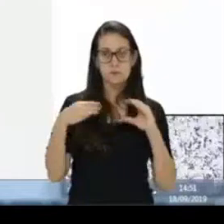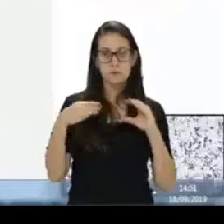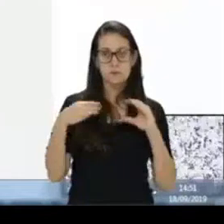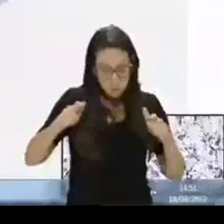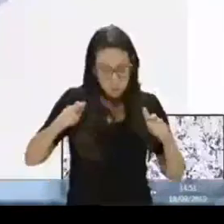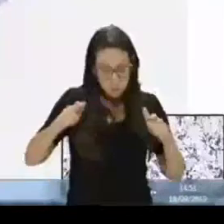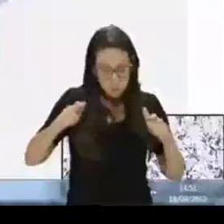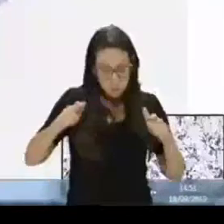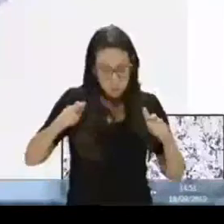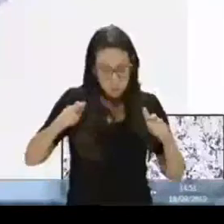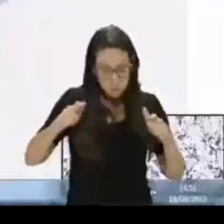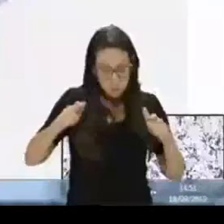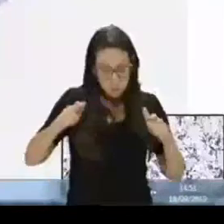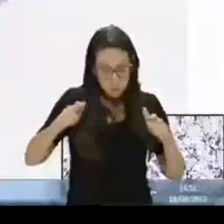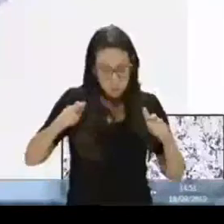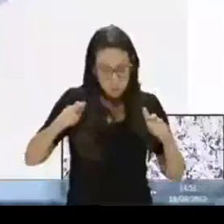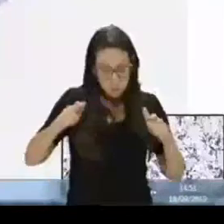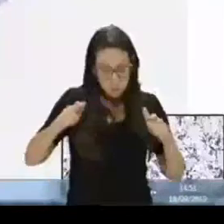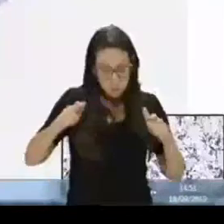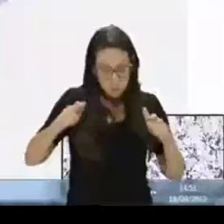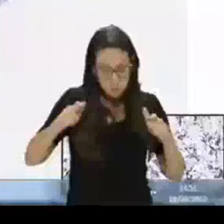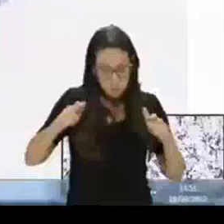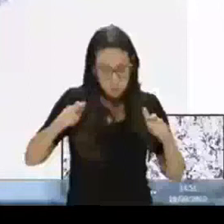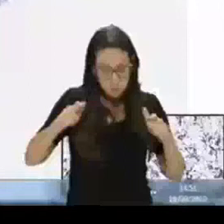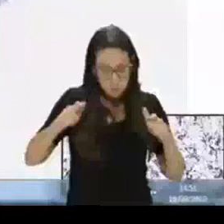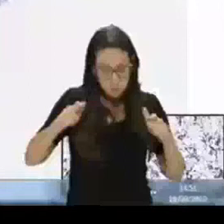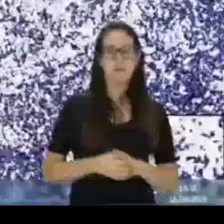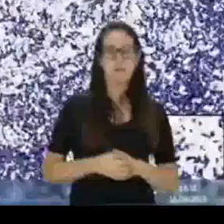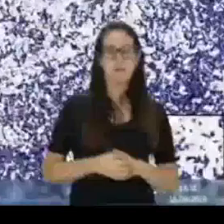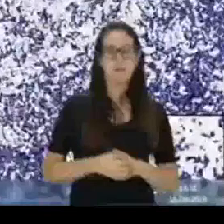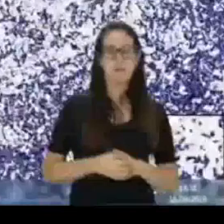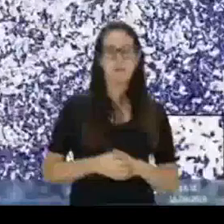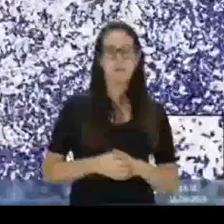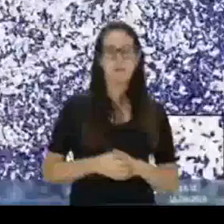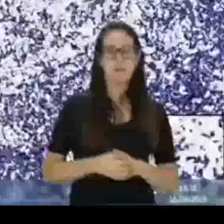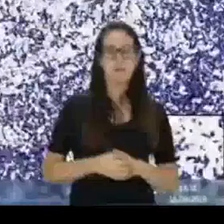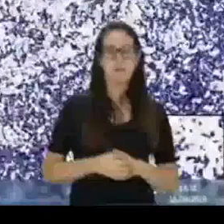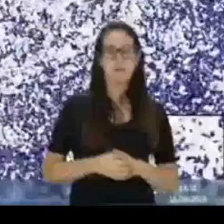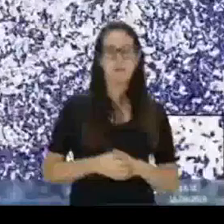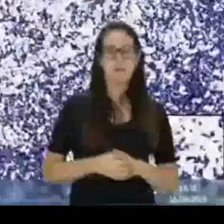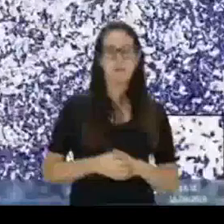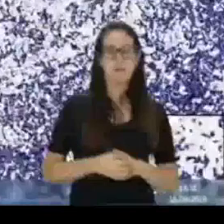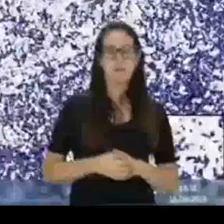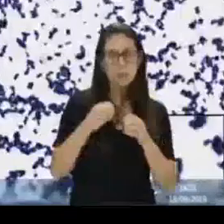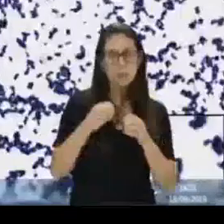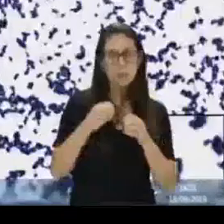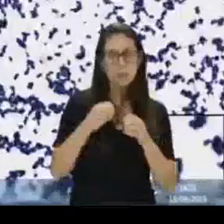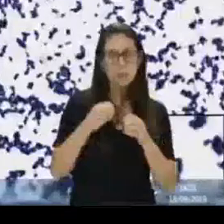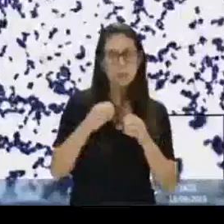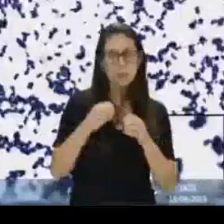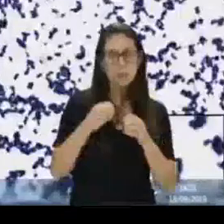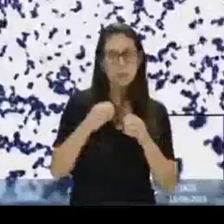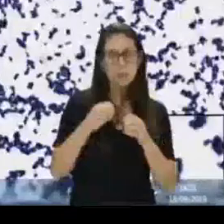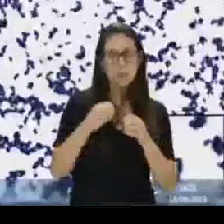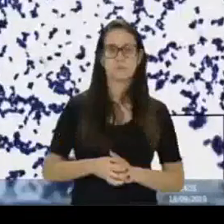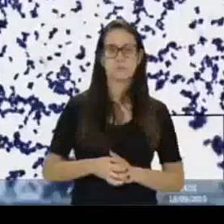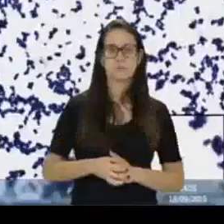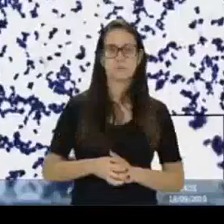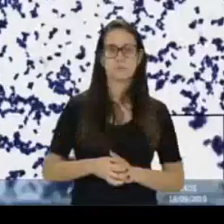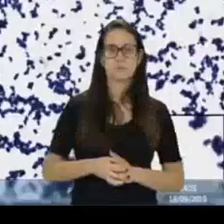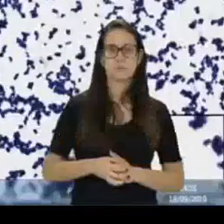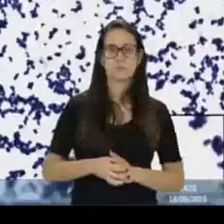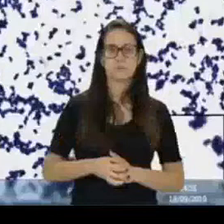vamos conseguir observar melhor o formato dessas células. Então, conforme nós vimos na nossa